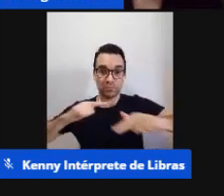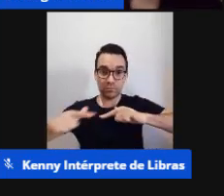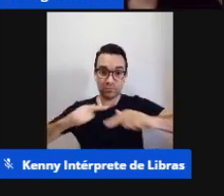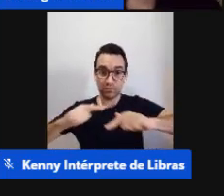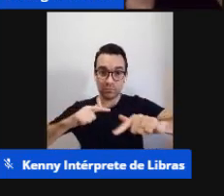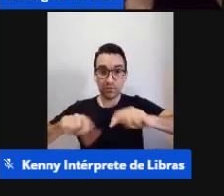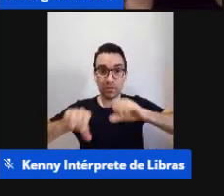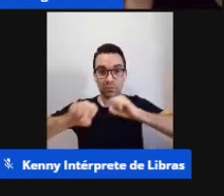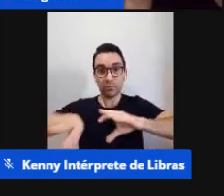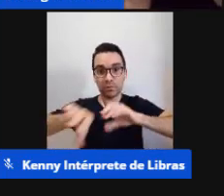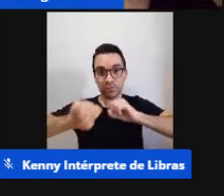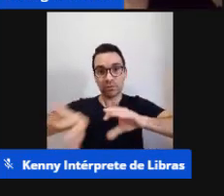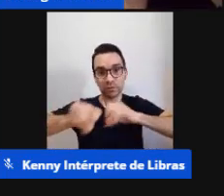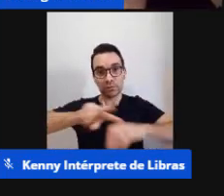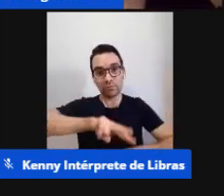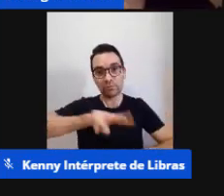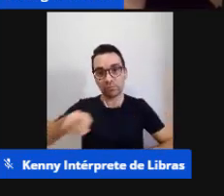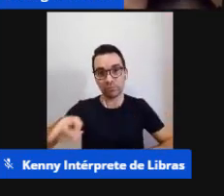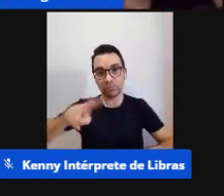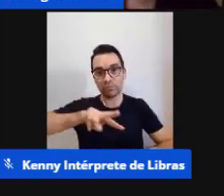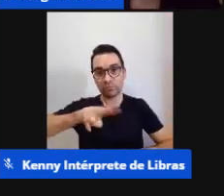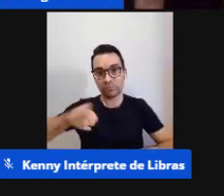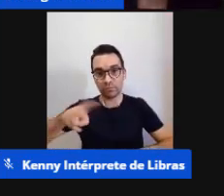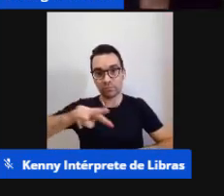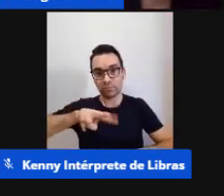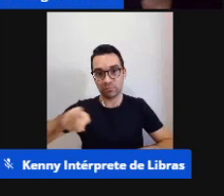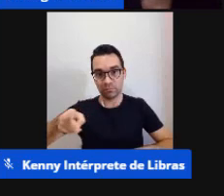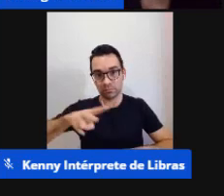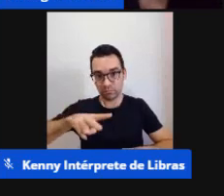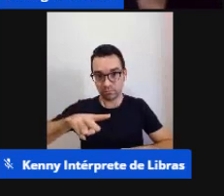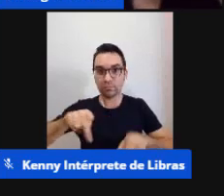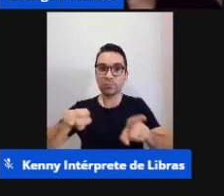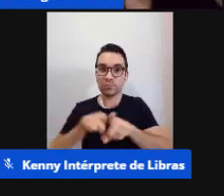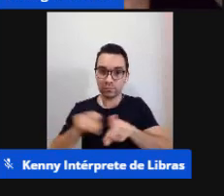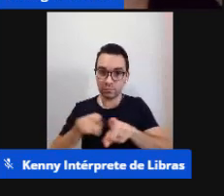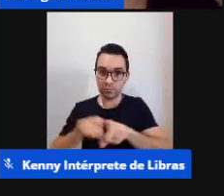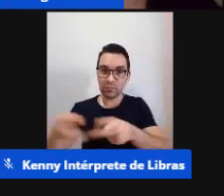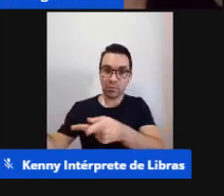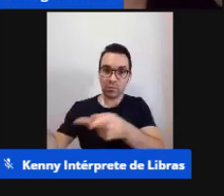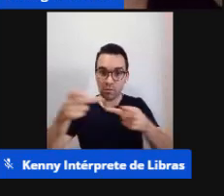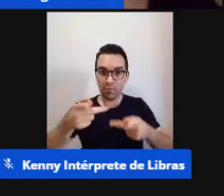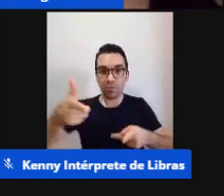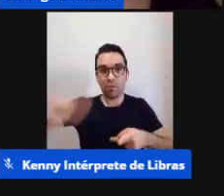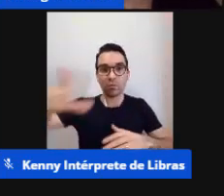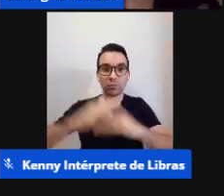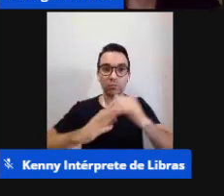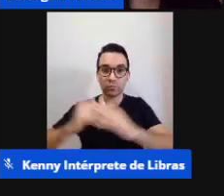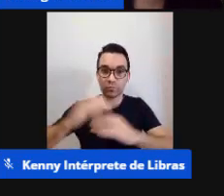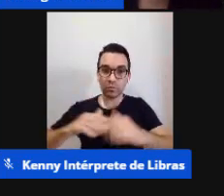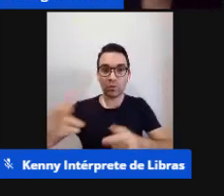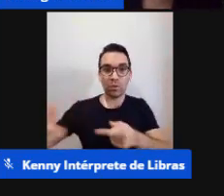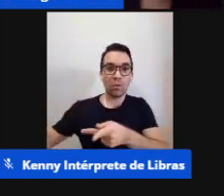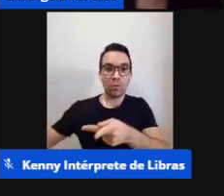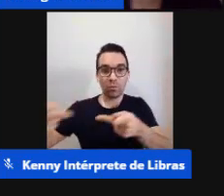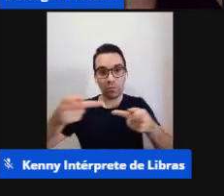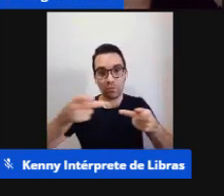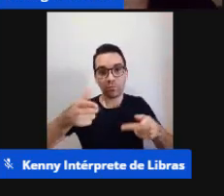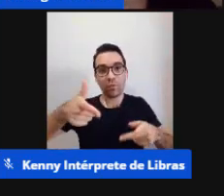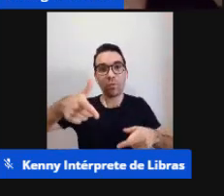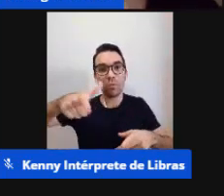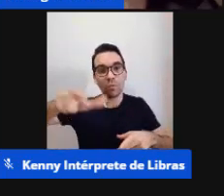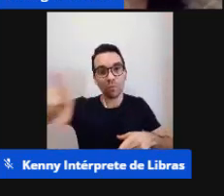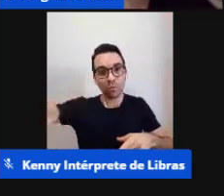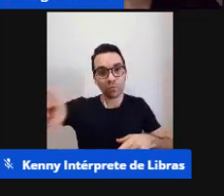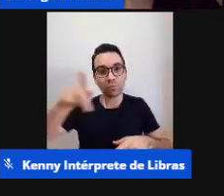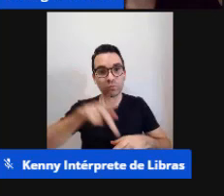nós possamos chamar outros profissionais, fazer outros vídeos, trazer outras pessoas para a gente estar podendo debater,